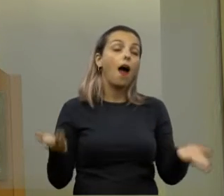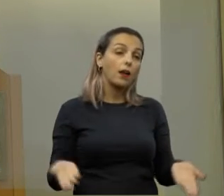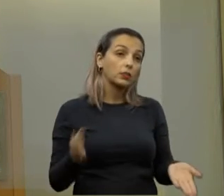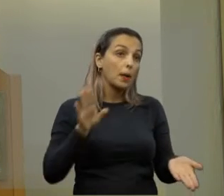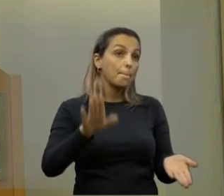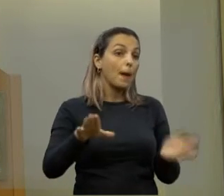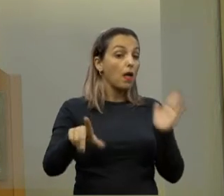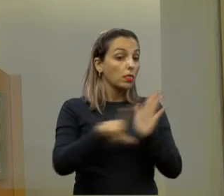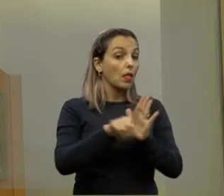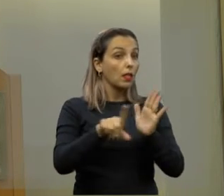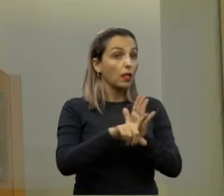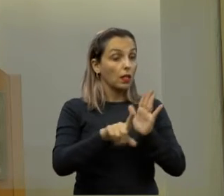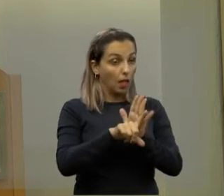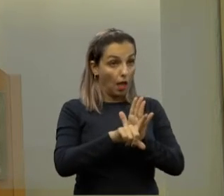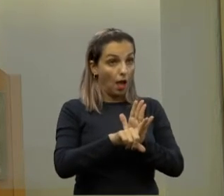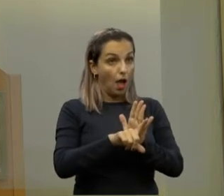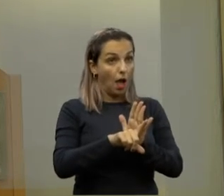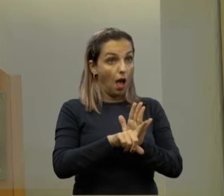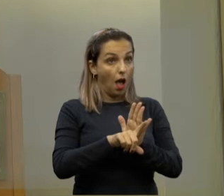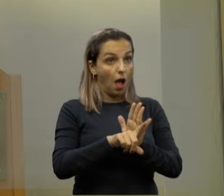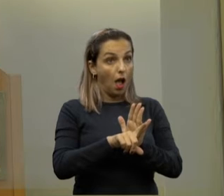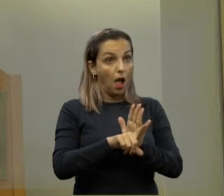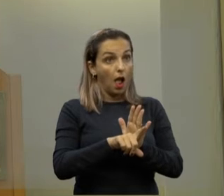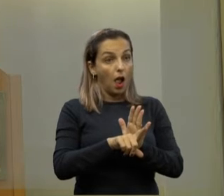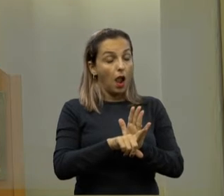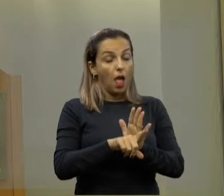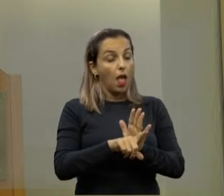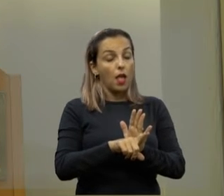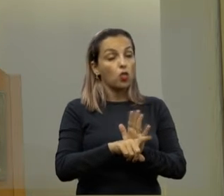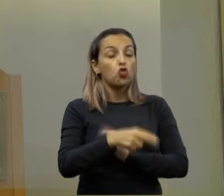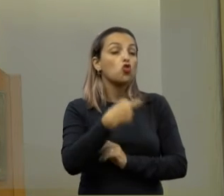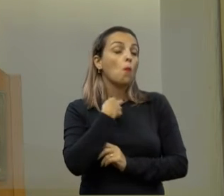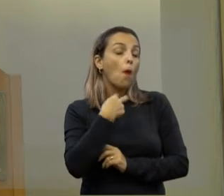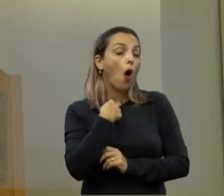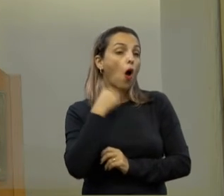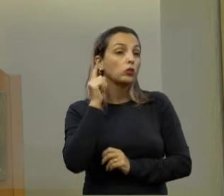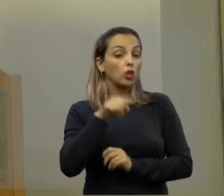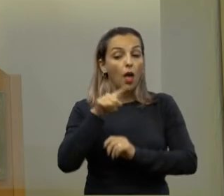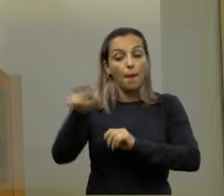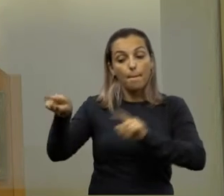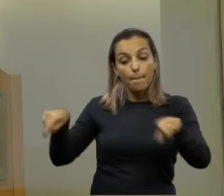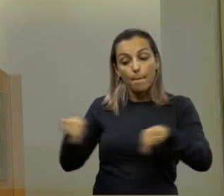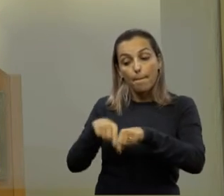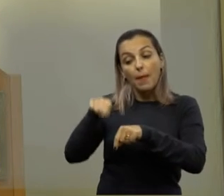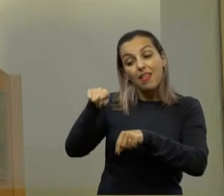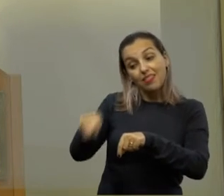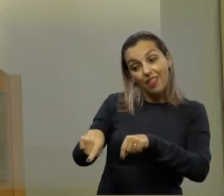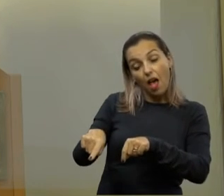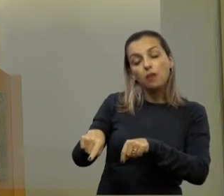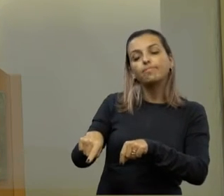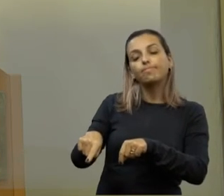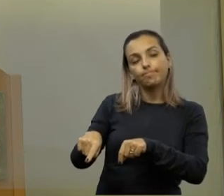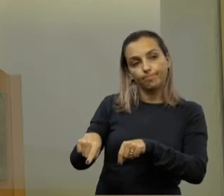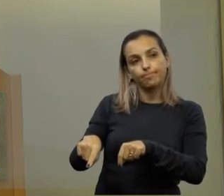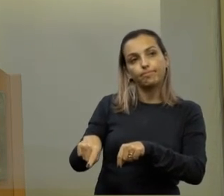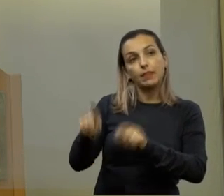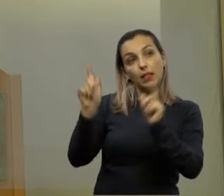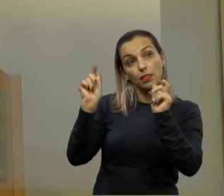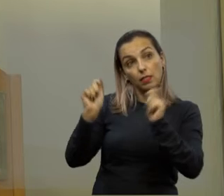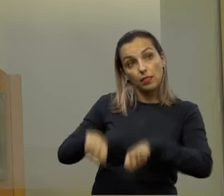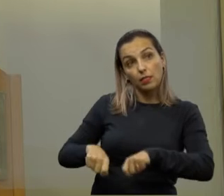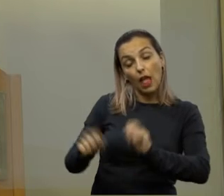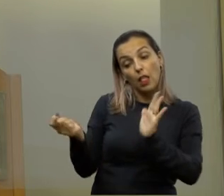acontece que legalmente a Prefeitura não pode então eu o imóvel fica lá sendo ponto de distribuição